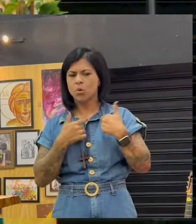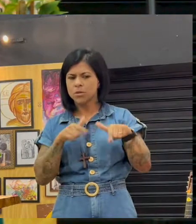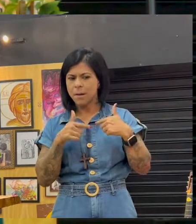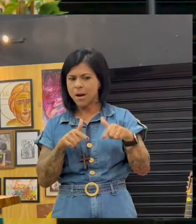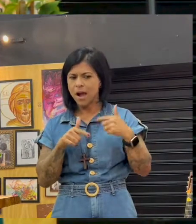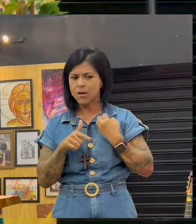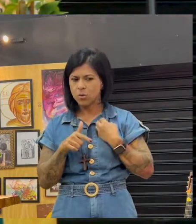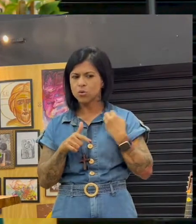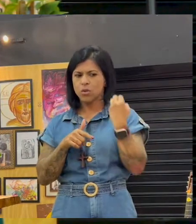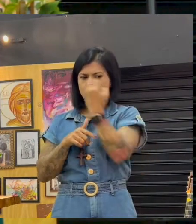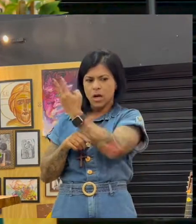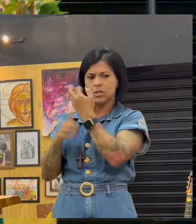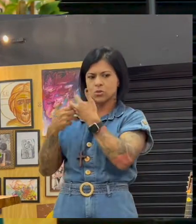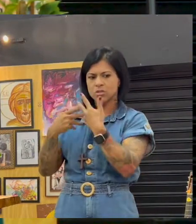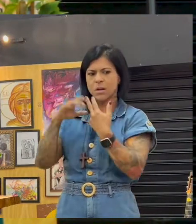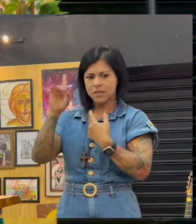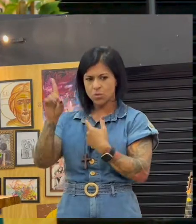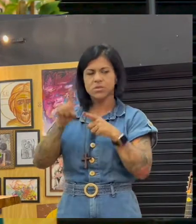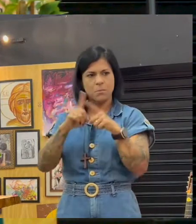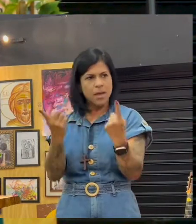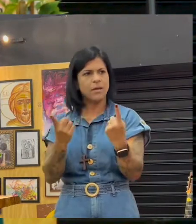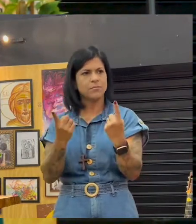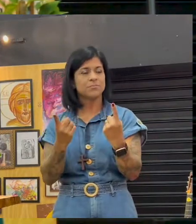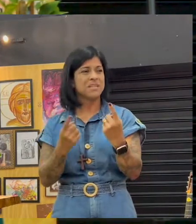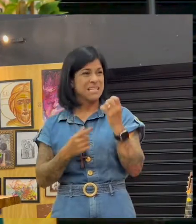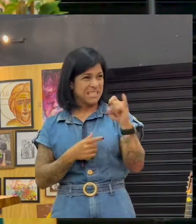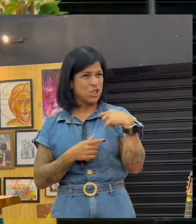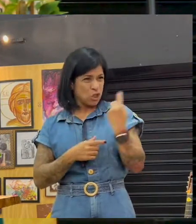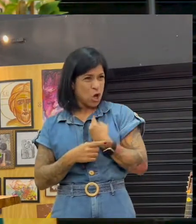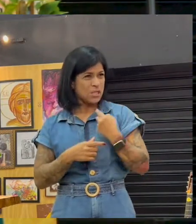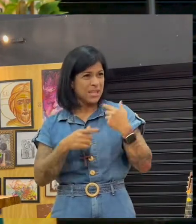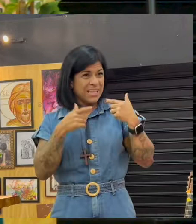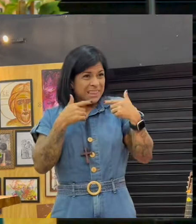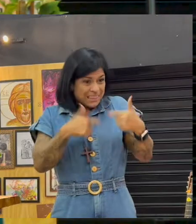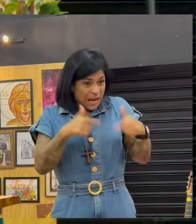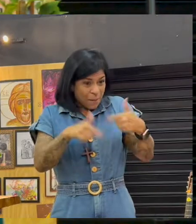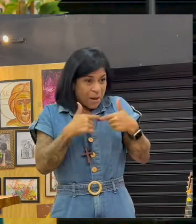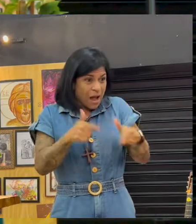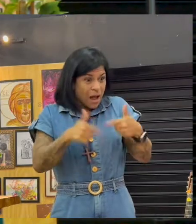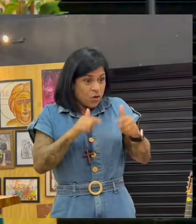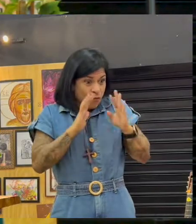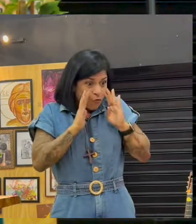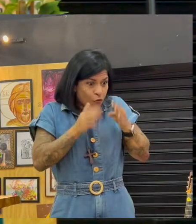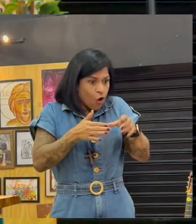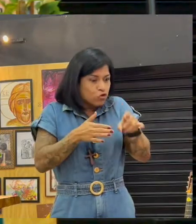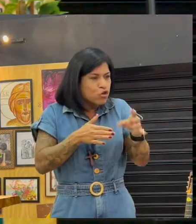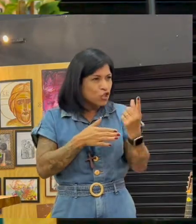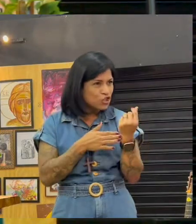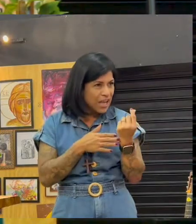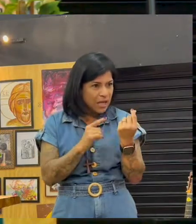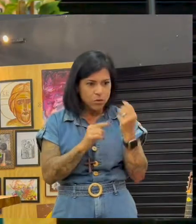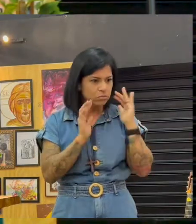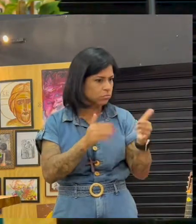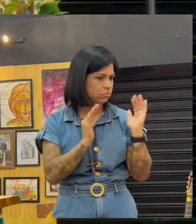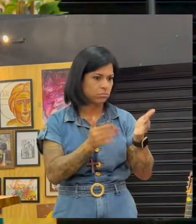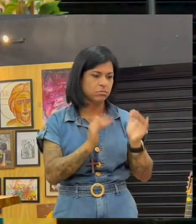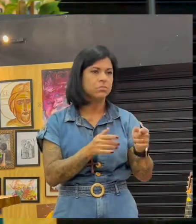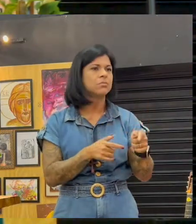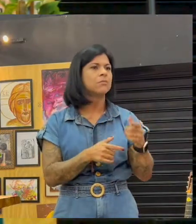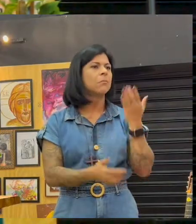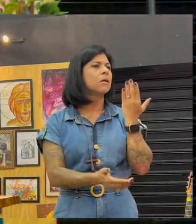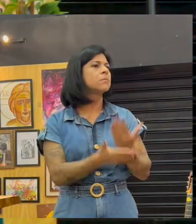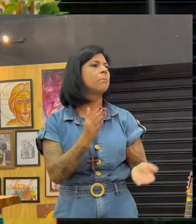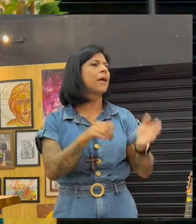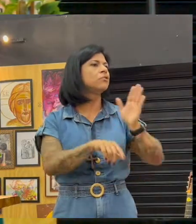Se o que nos move é a autorrealização e o dinheiro, nós acabamos sendo o senhor do nosso próprio tempo, na